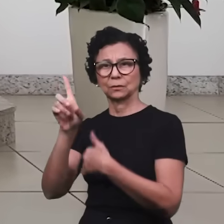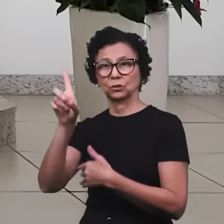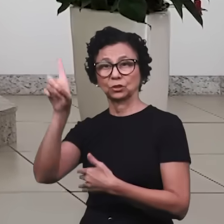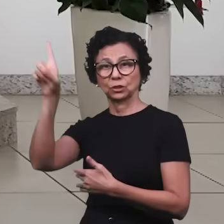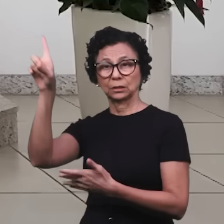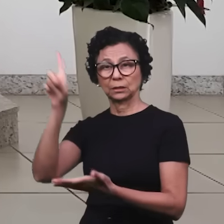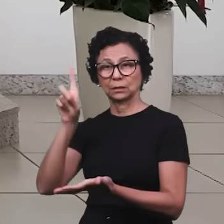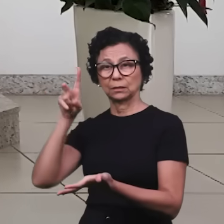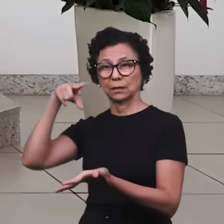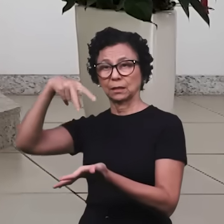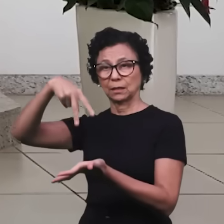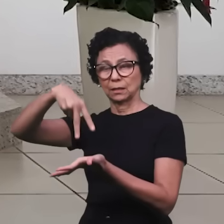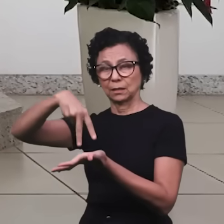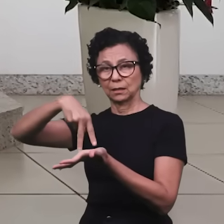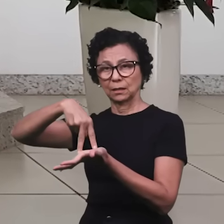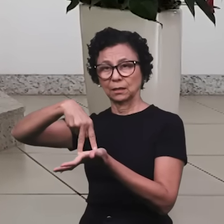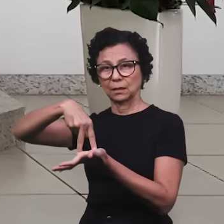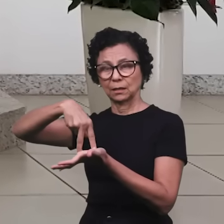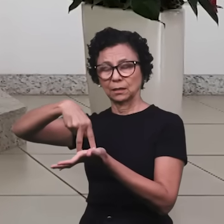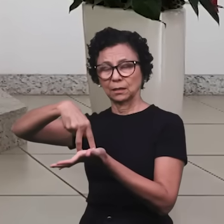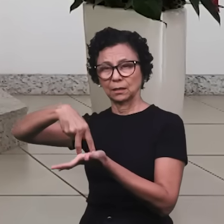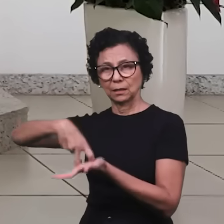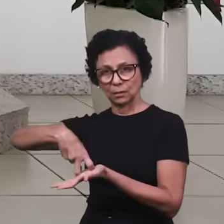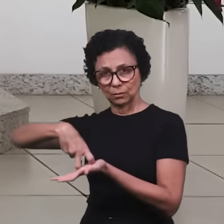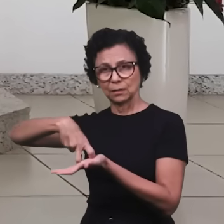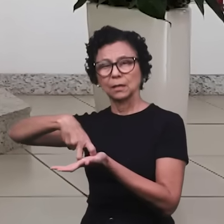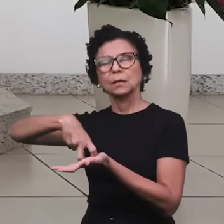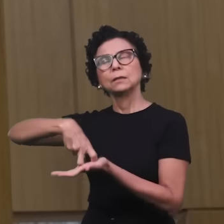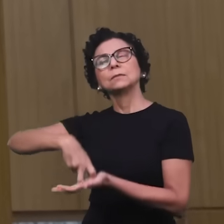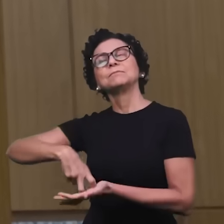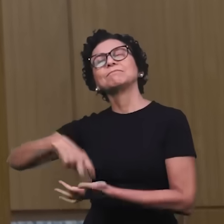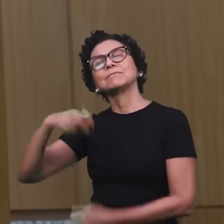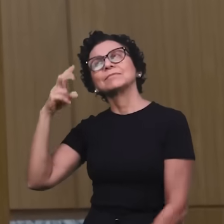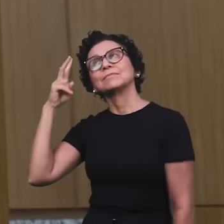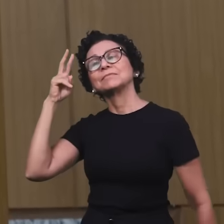diante de Deus,